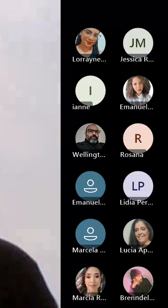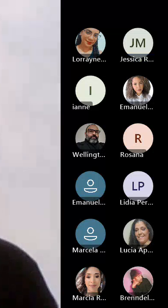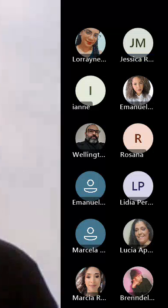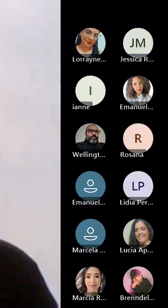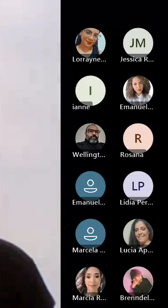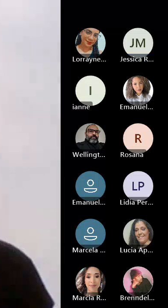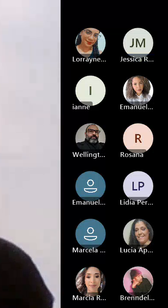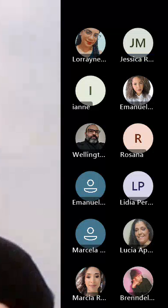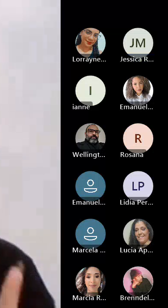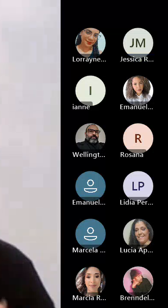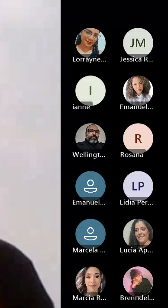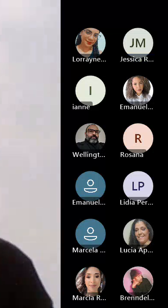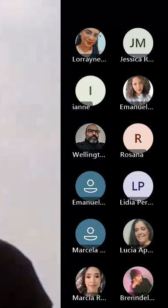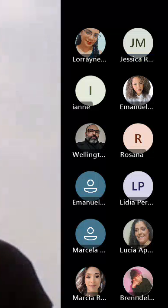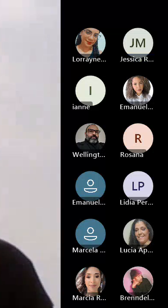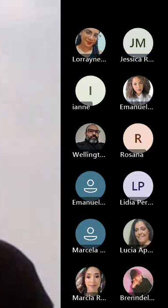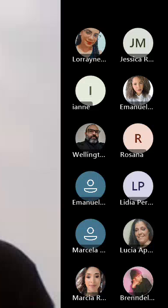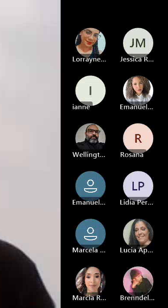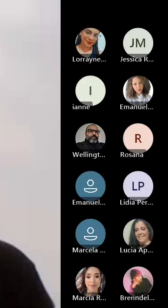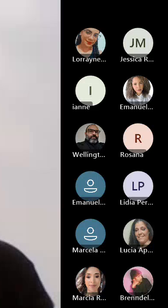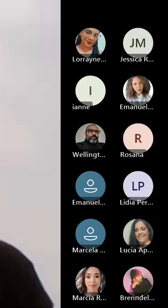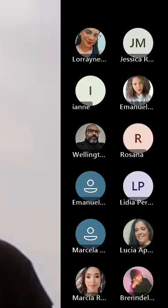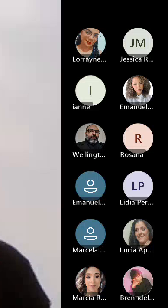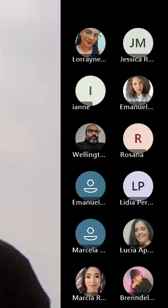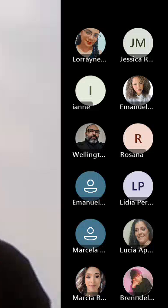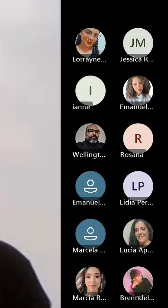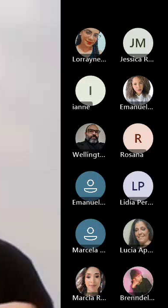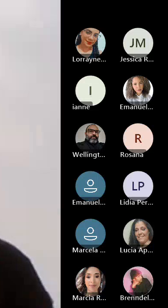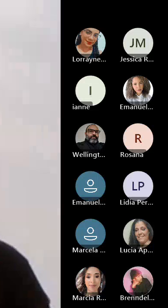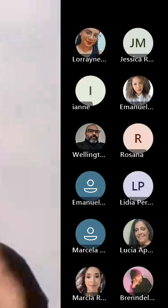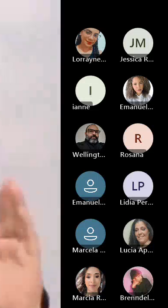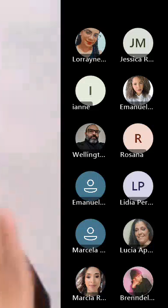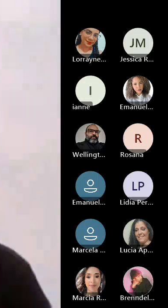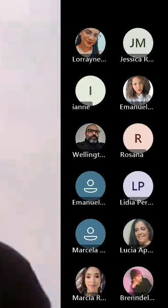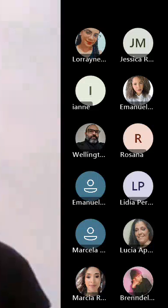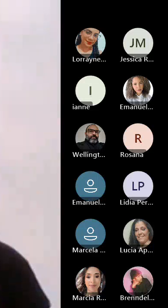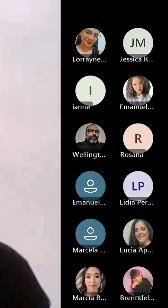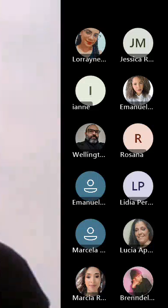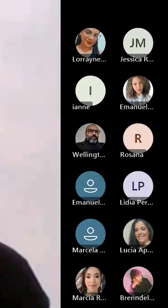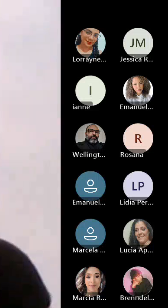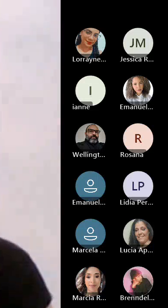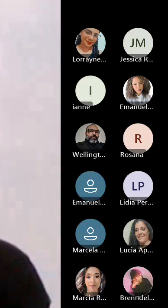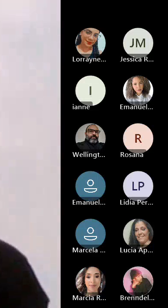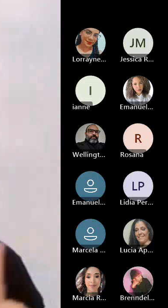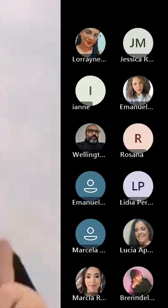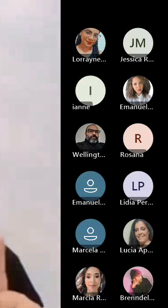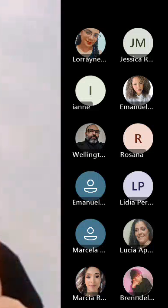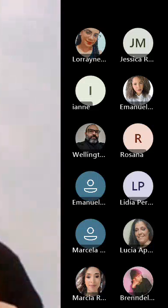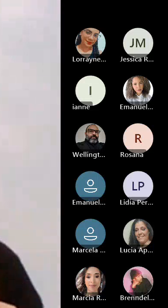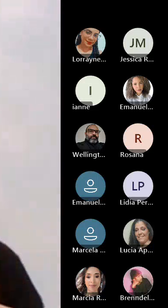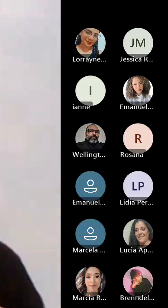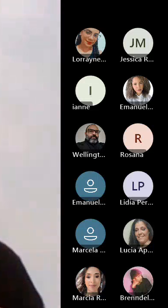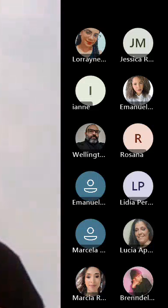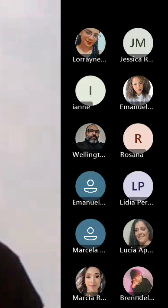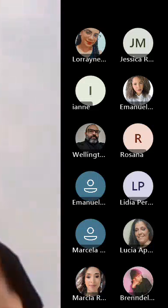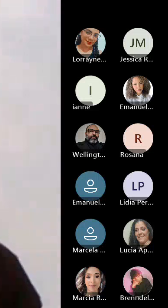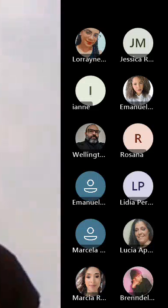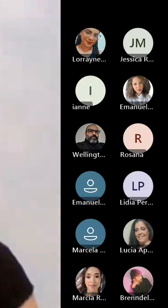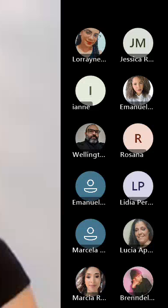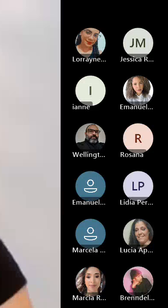novo, agora que nós temos um número maior de pessoas, aquele primeiro slide que eu mostrei, que